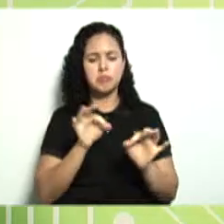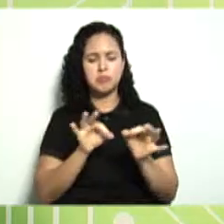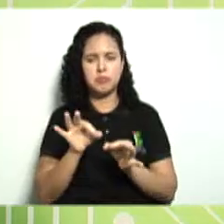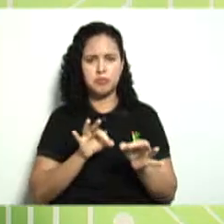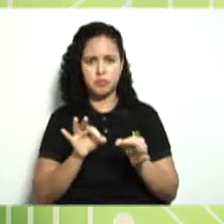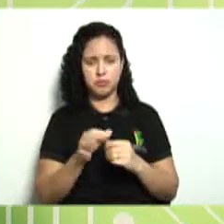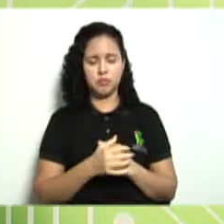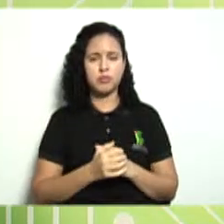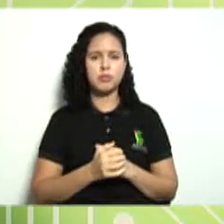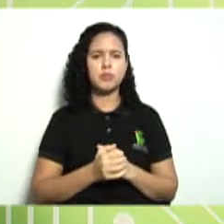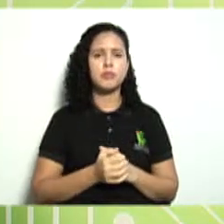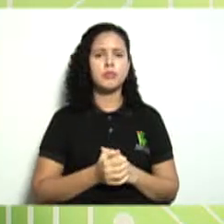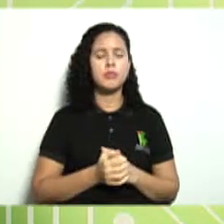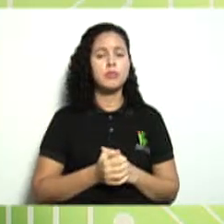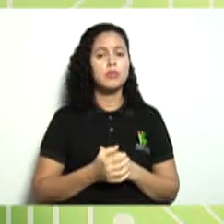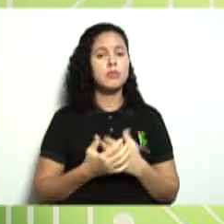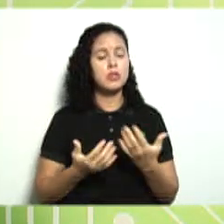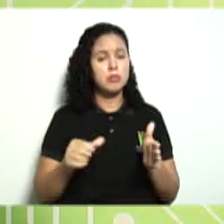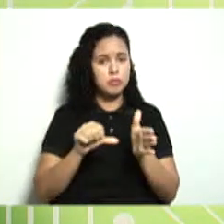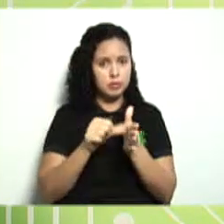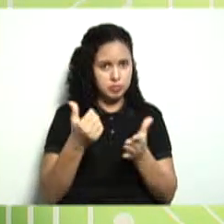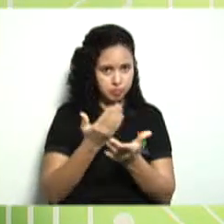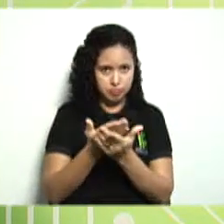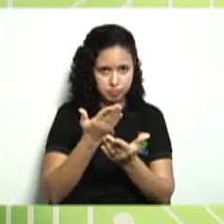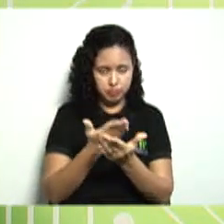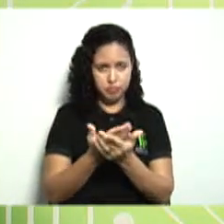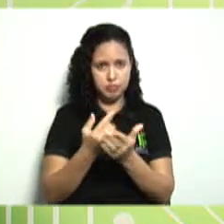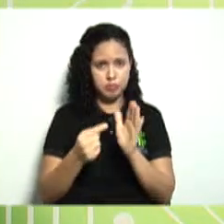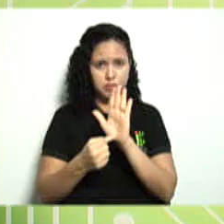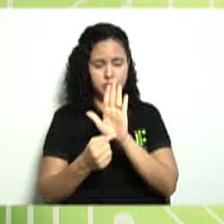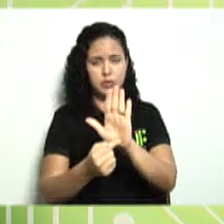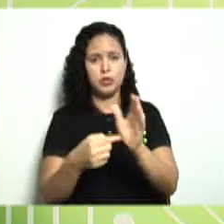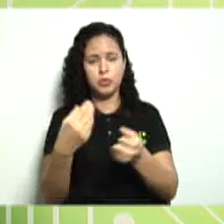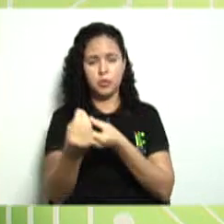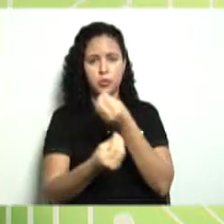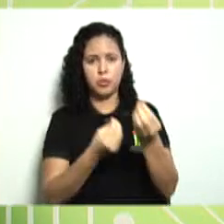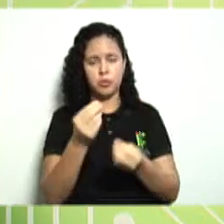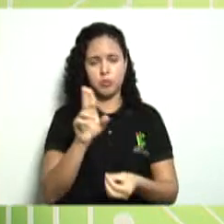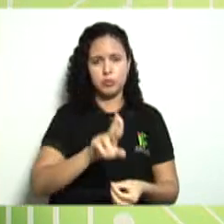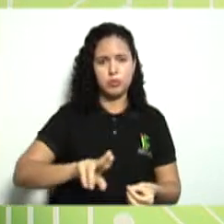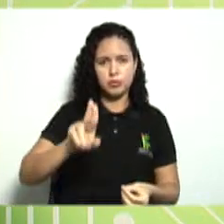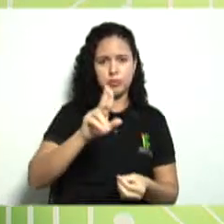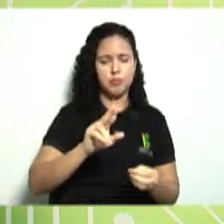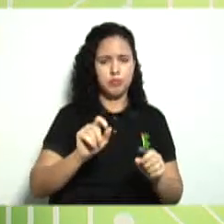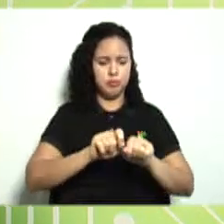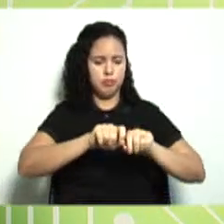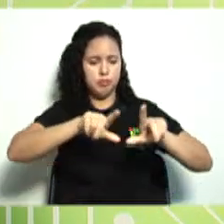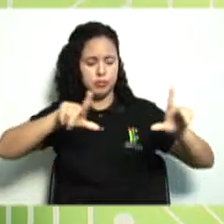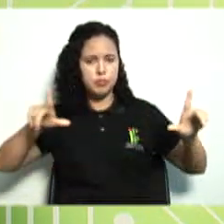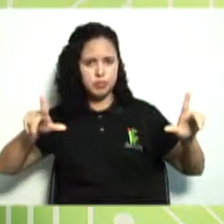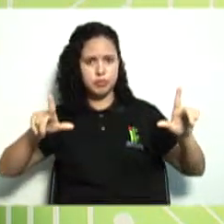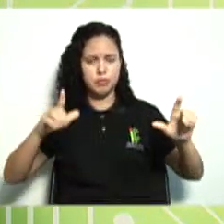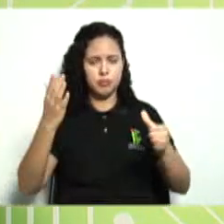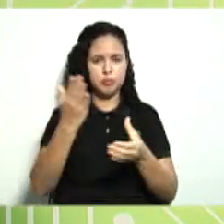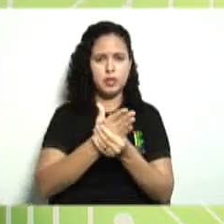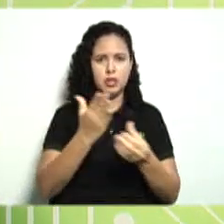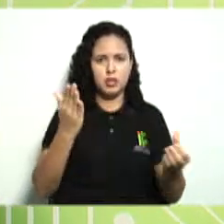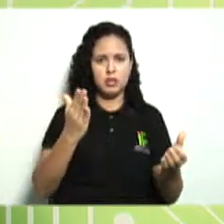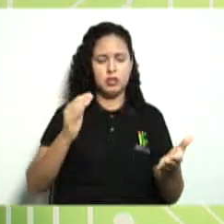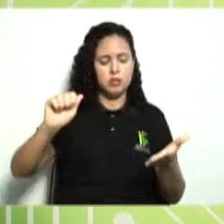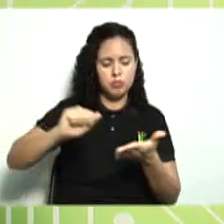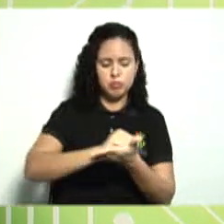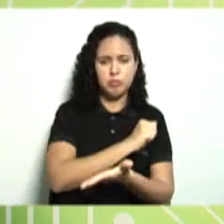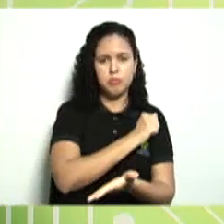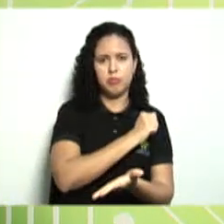aí mesmo. Em aula, na primeira aula, a gente mostrou para vocês como manipular, como criar pasta, como excluir,